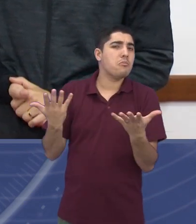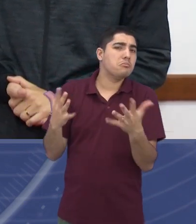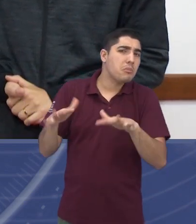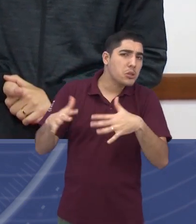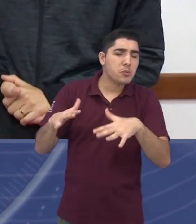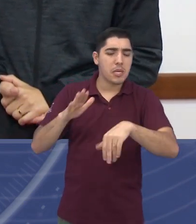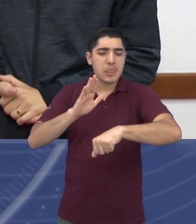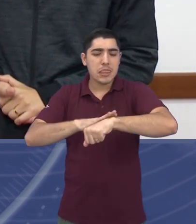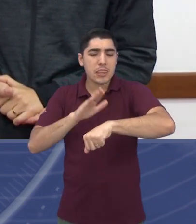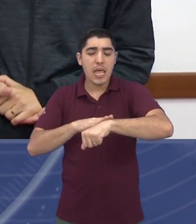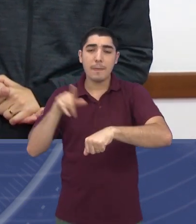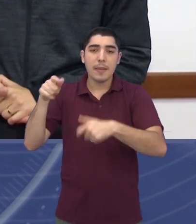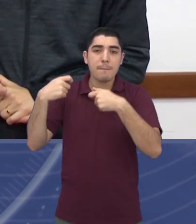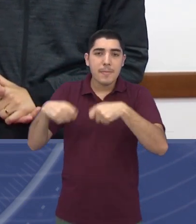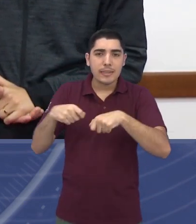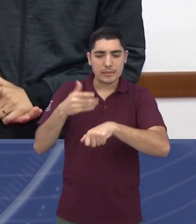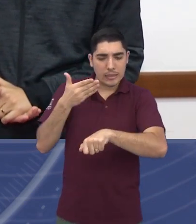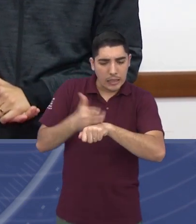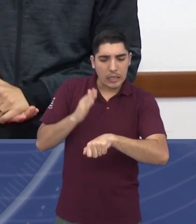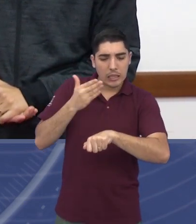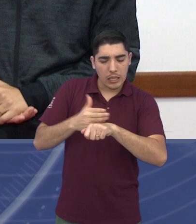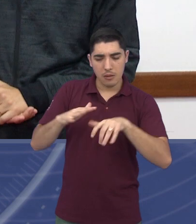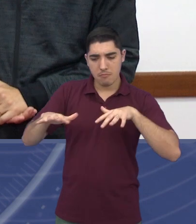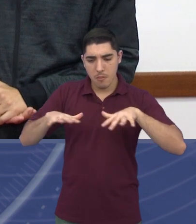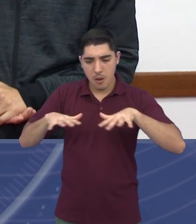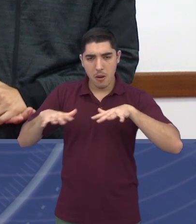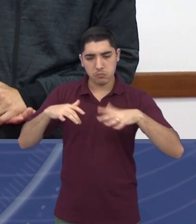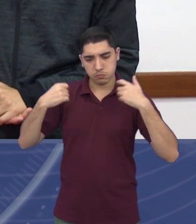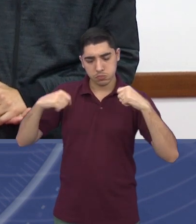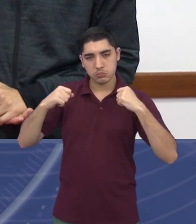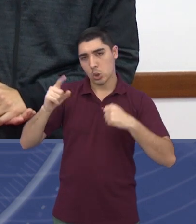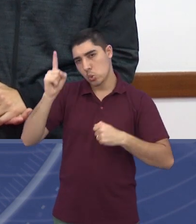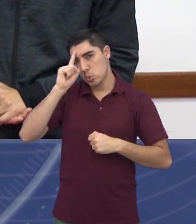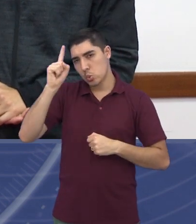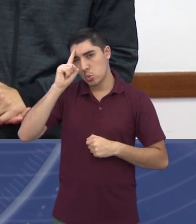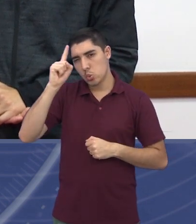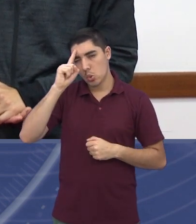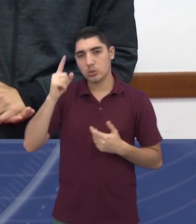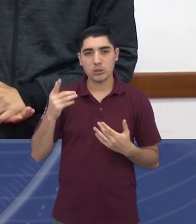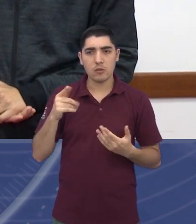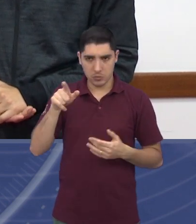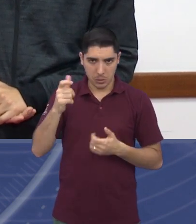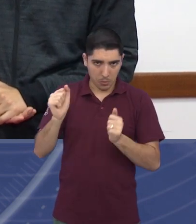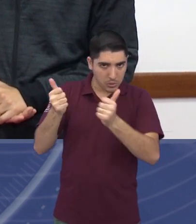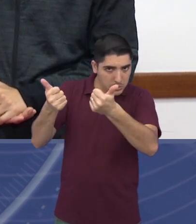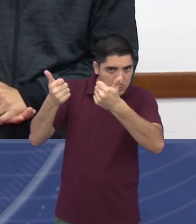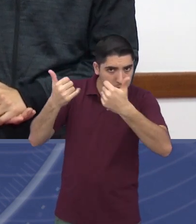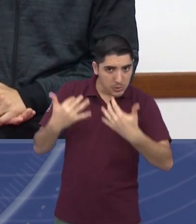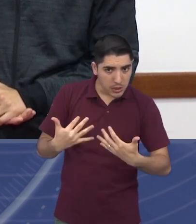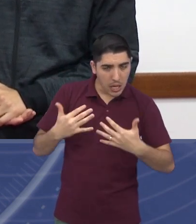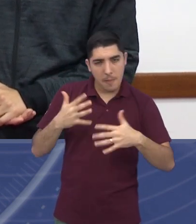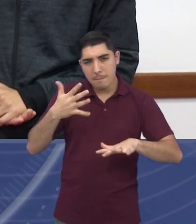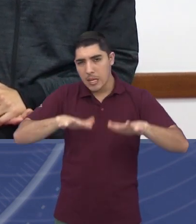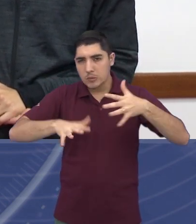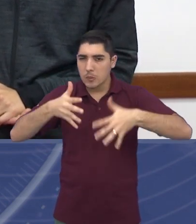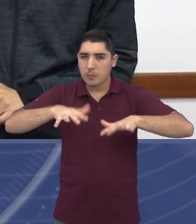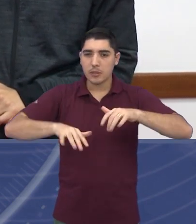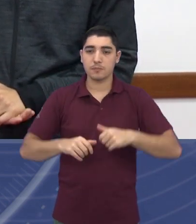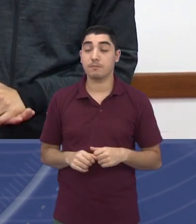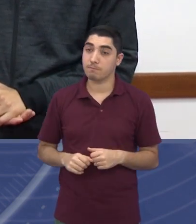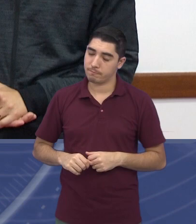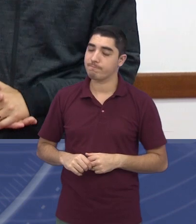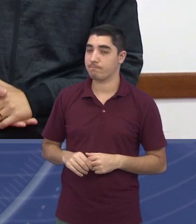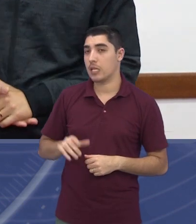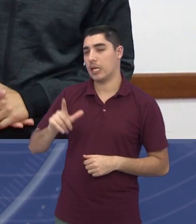deve ser, né, a periodicidade, o tempo que ele precisa fazer o exercício, talvez por dia, ali, semanal? Você consegue passar pra gente uma média, mais